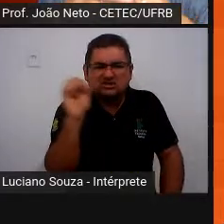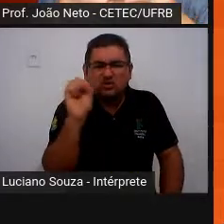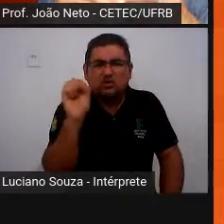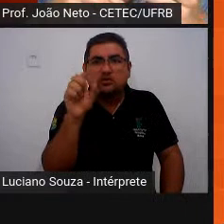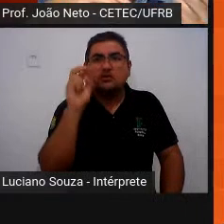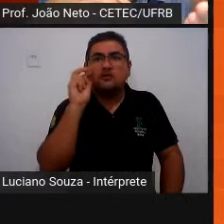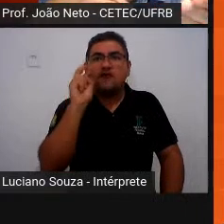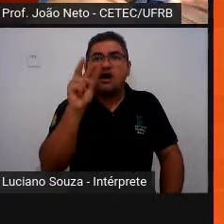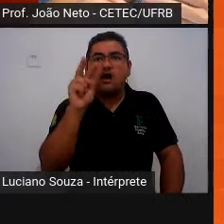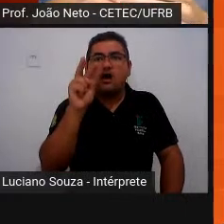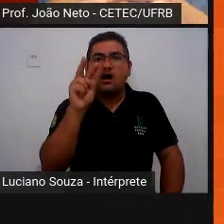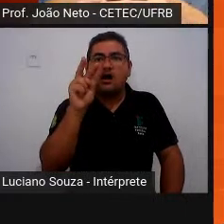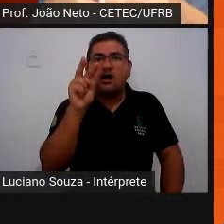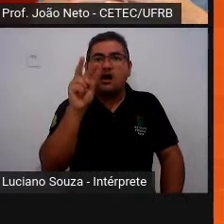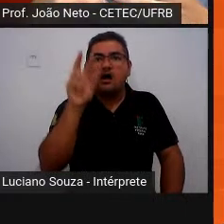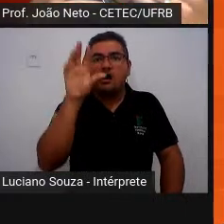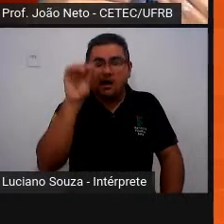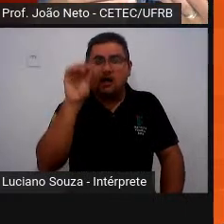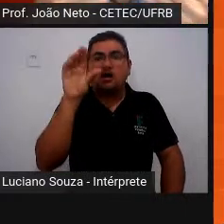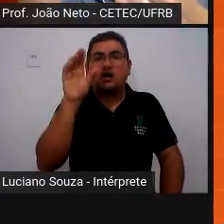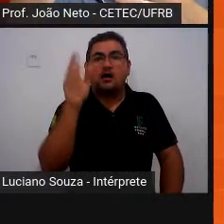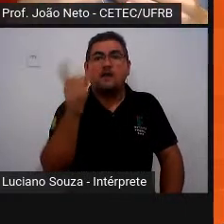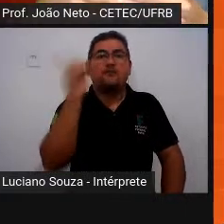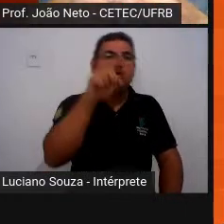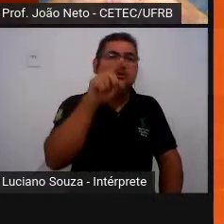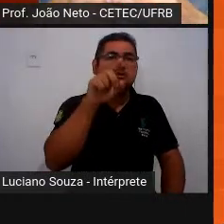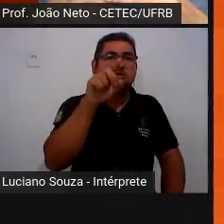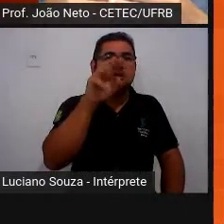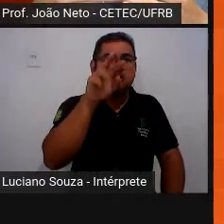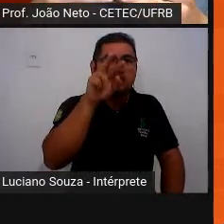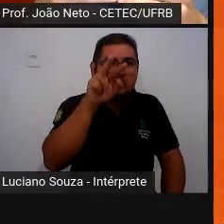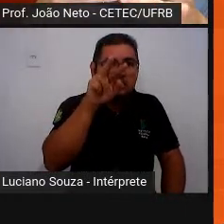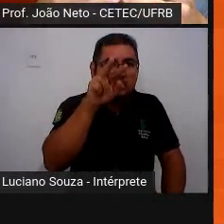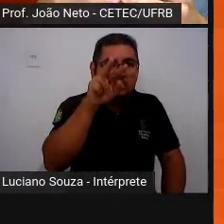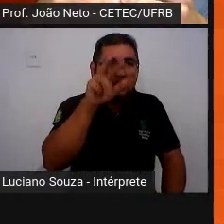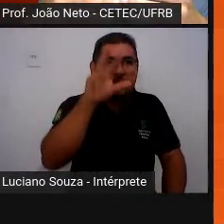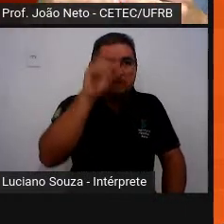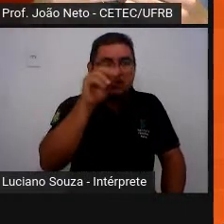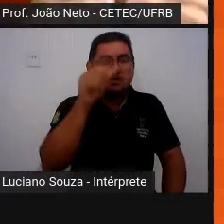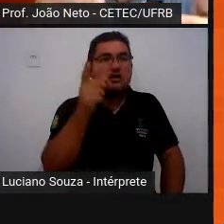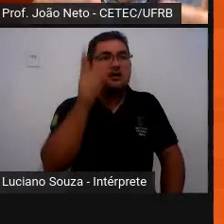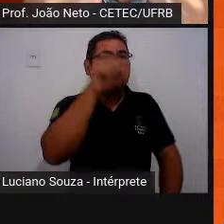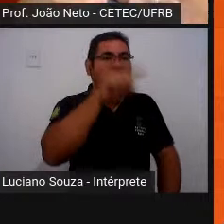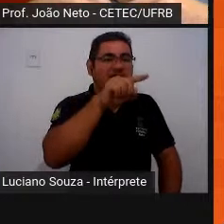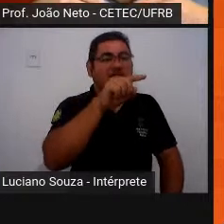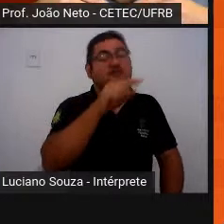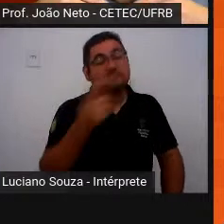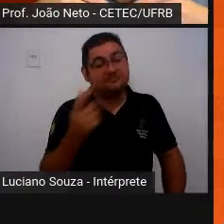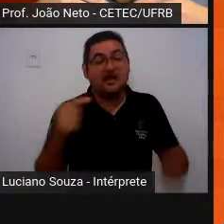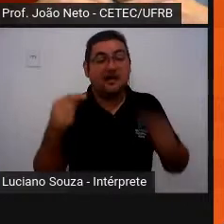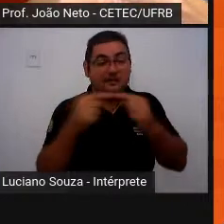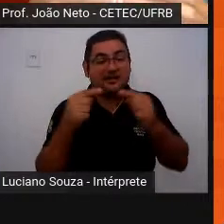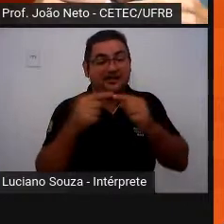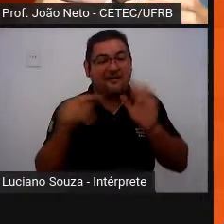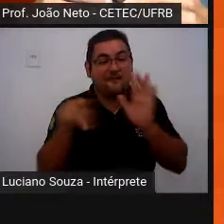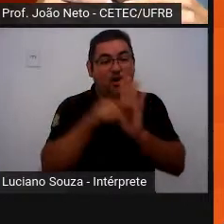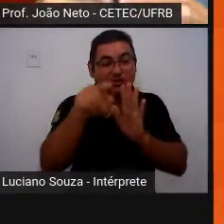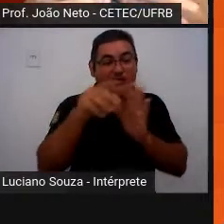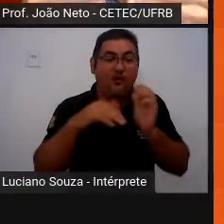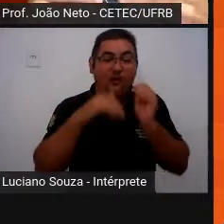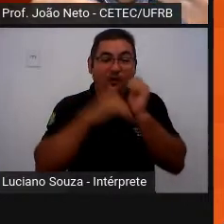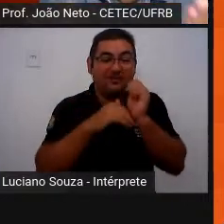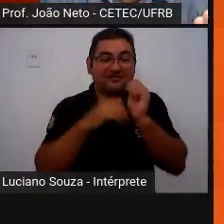piscar automaticamente o espaço e tem uma série de código que esses códigos são perceptiveis